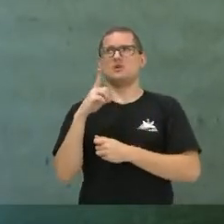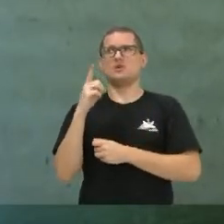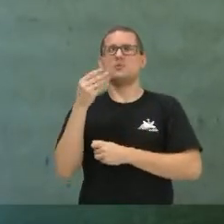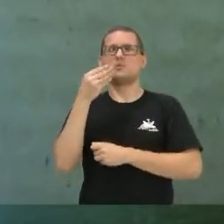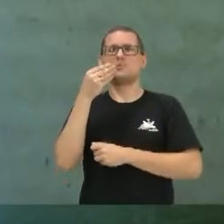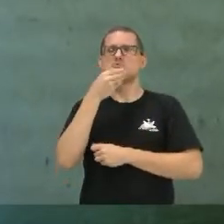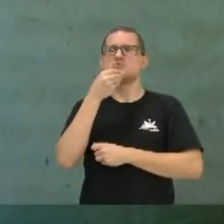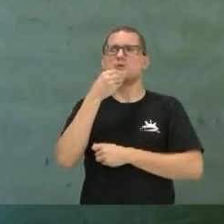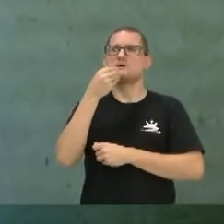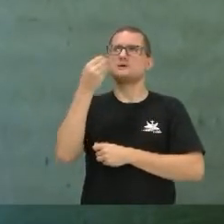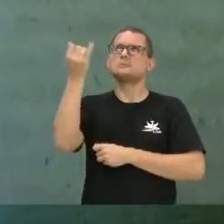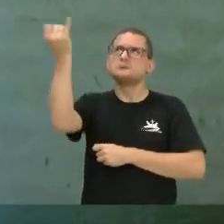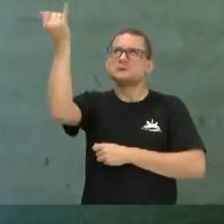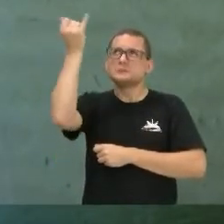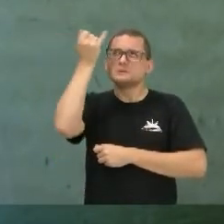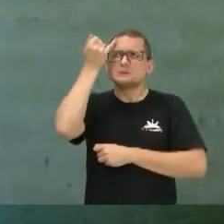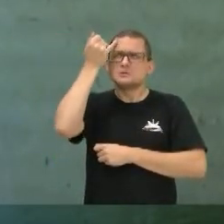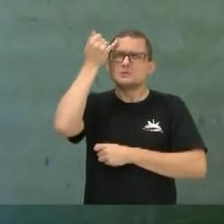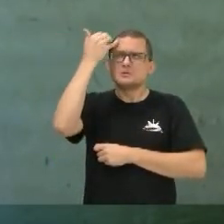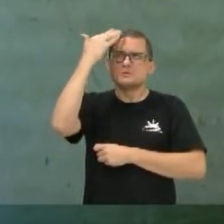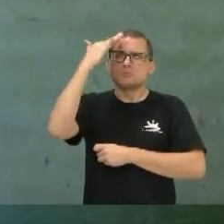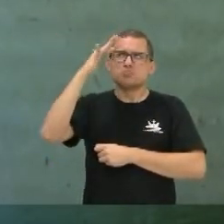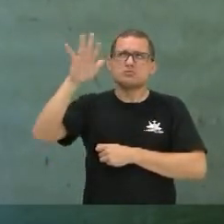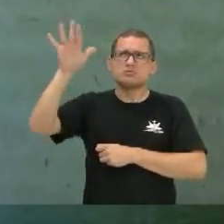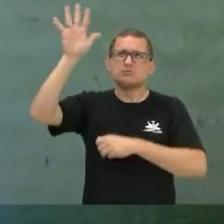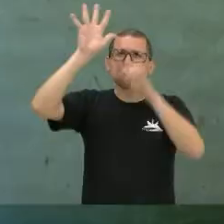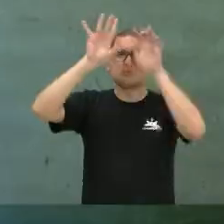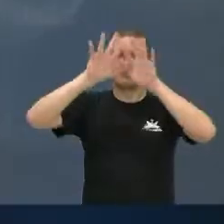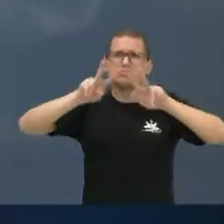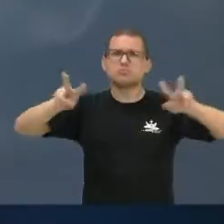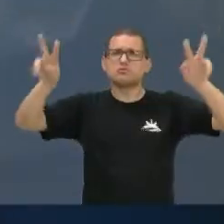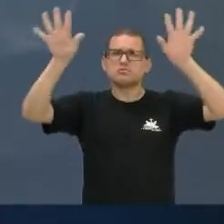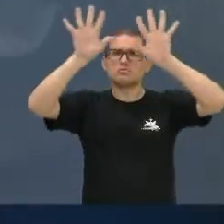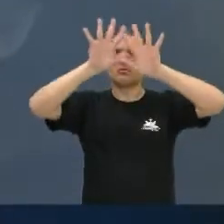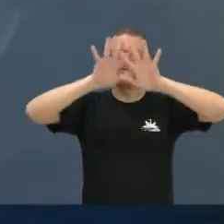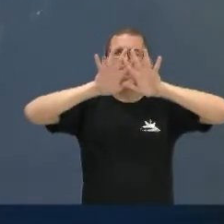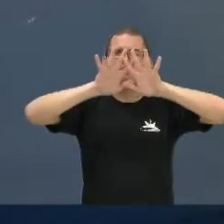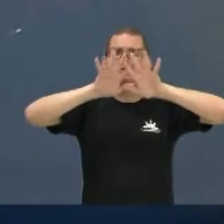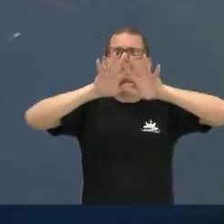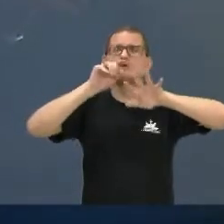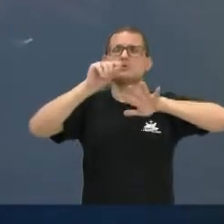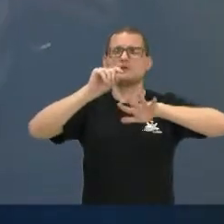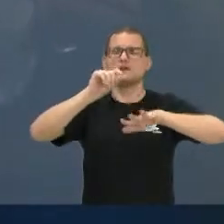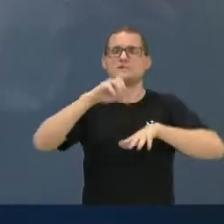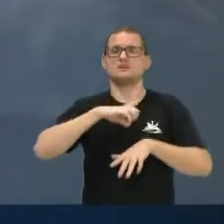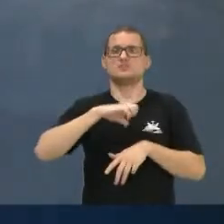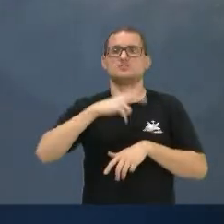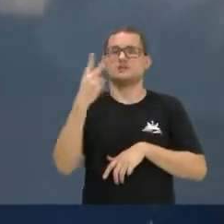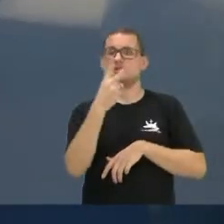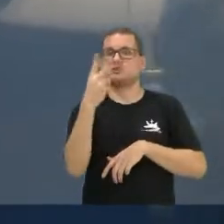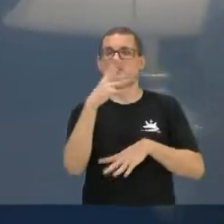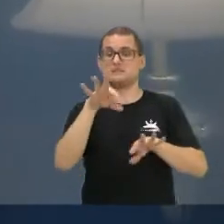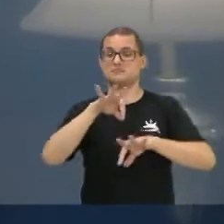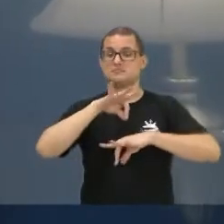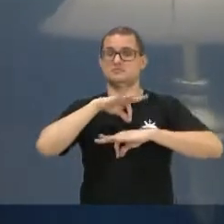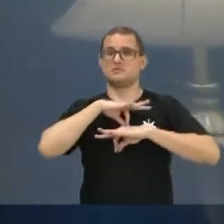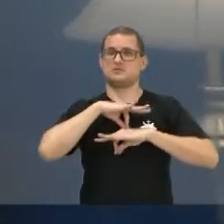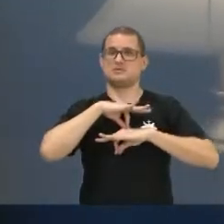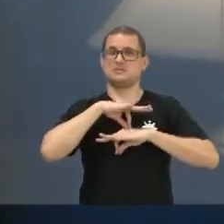escritos de que o apocalíptico dos anos 400 naquele tempo havia dois personagens